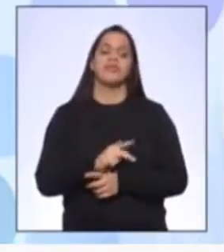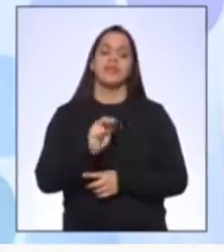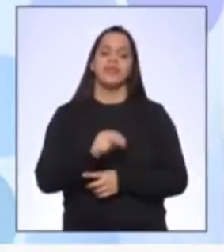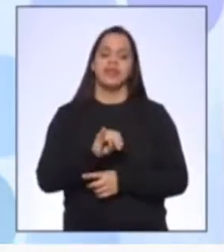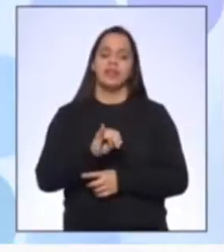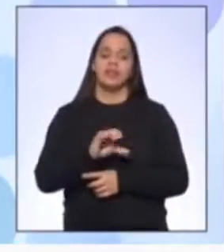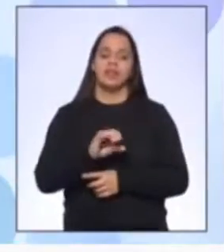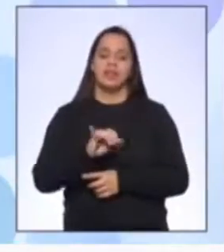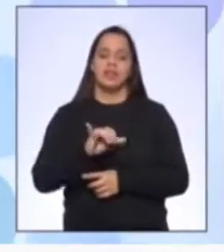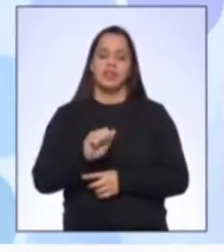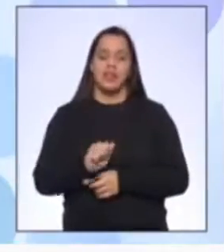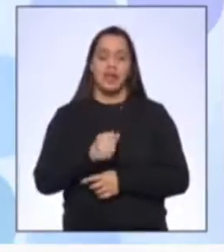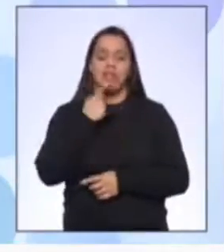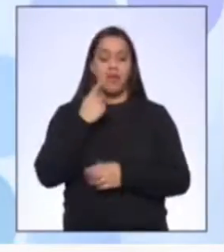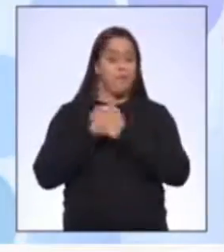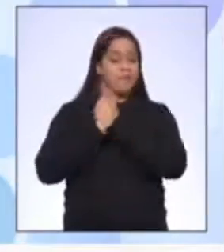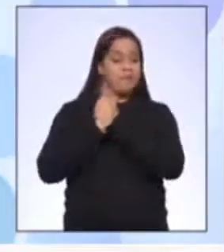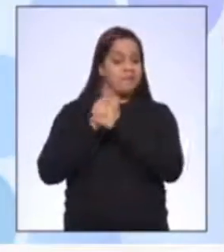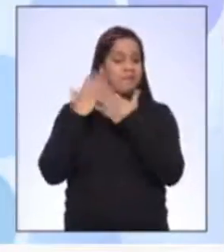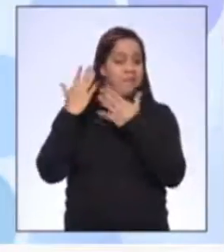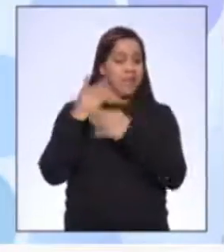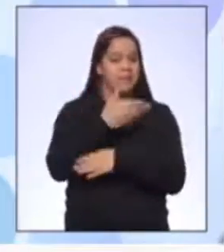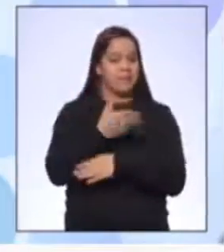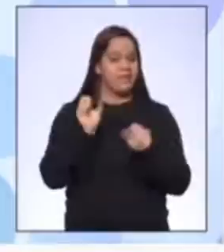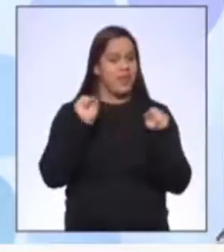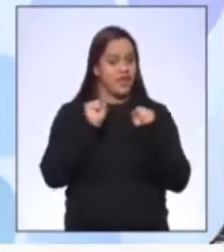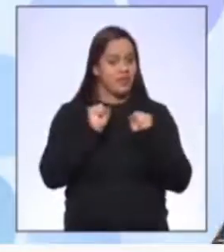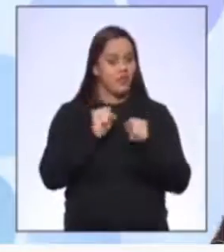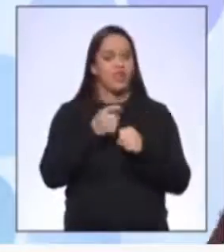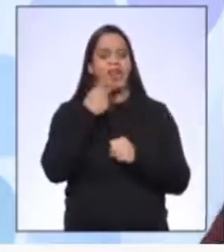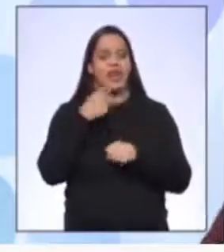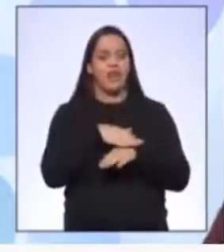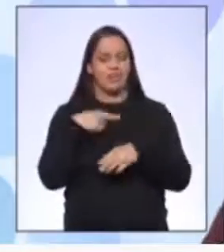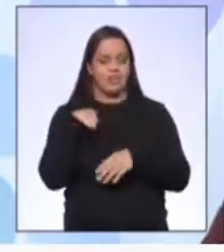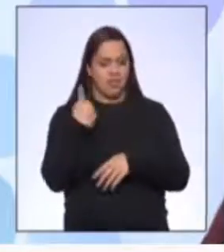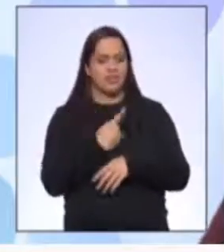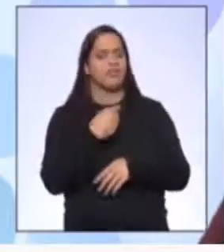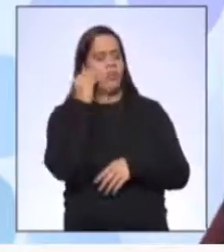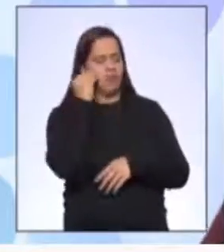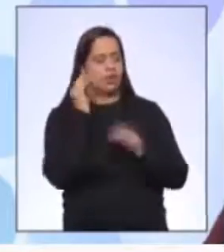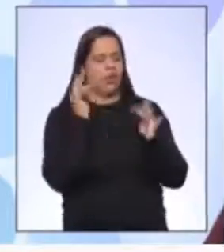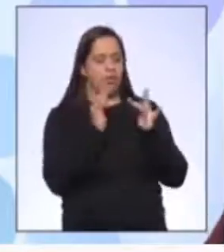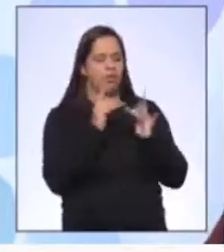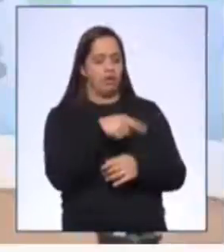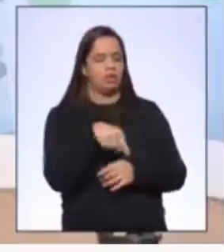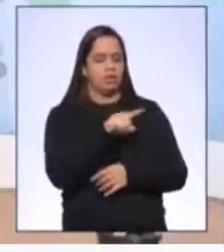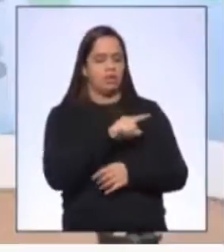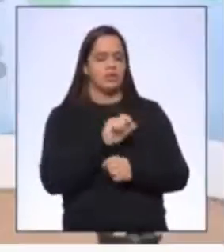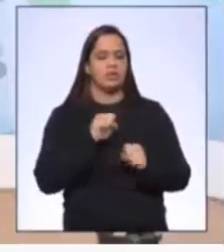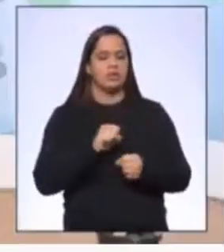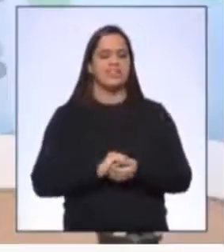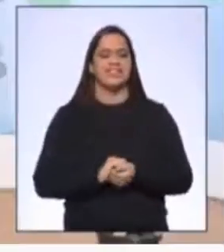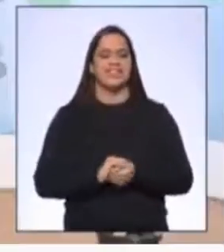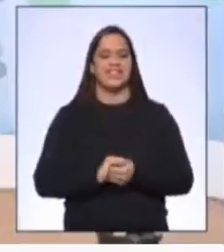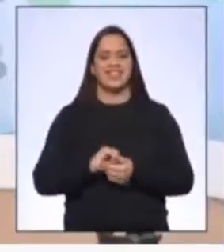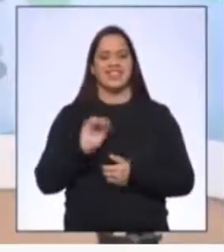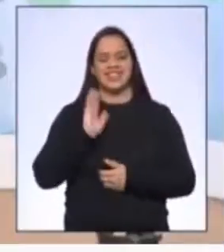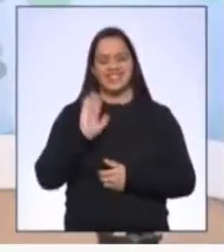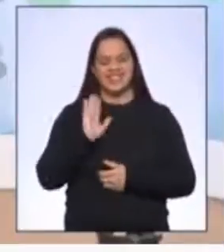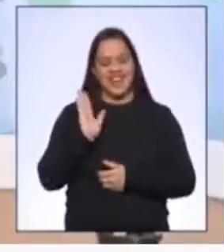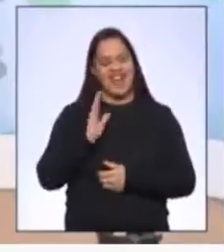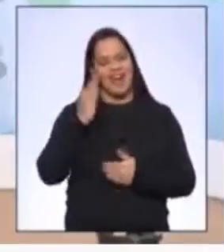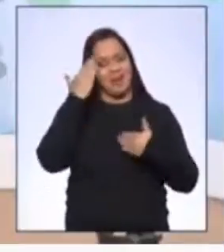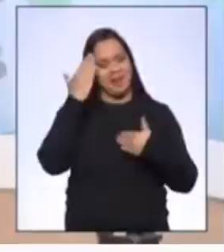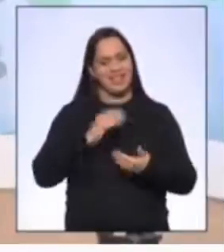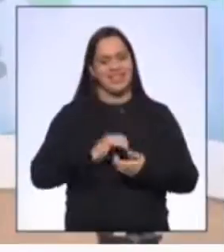niceia deu parabéns adorei e falou que quer falar com a gente a gente vai tentar entrar em contato com vocês através do e-mail que é